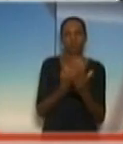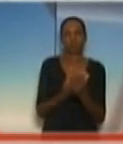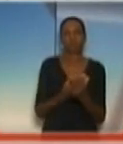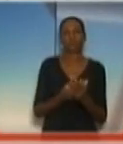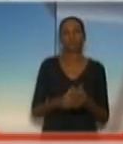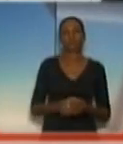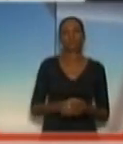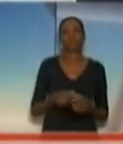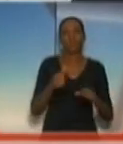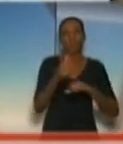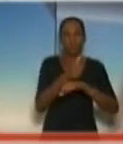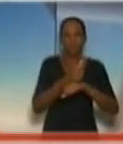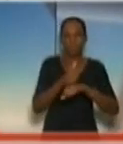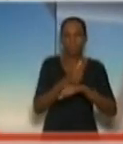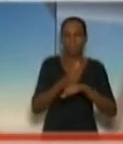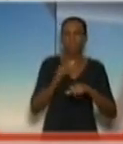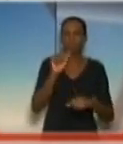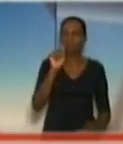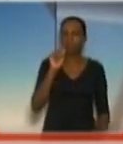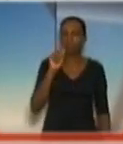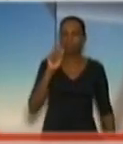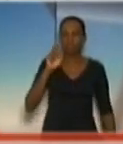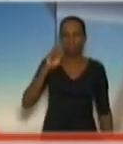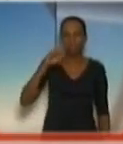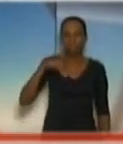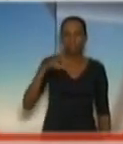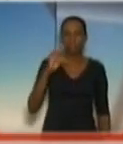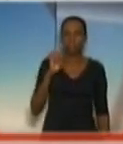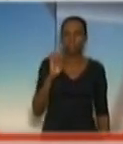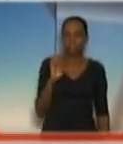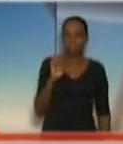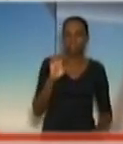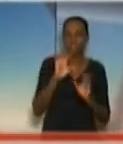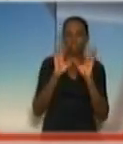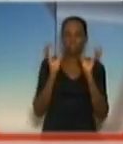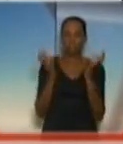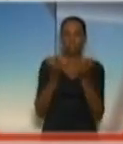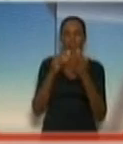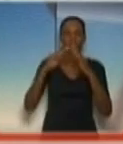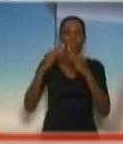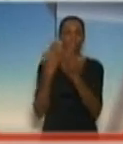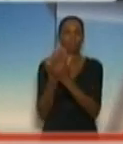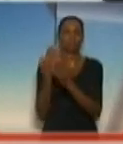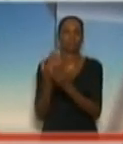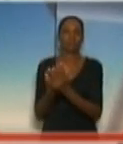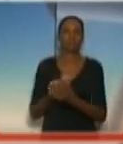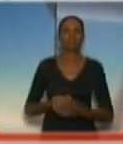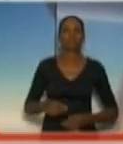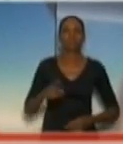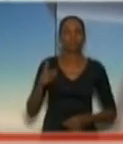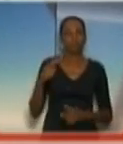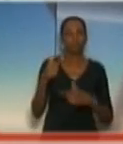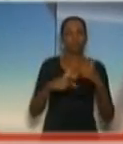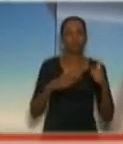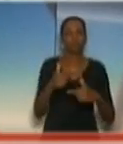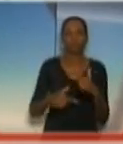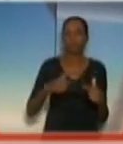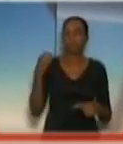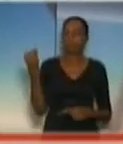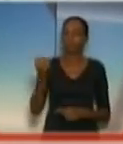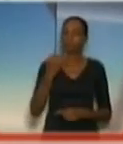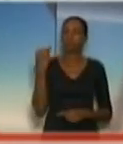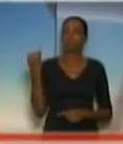carreira dos agentes de organização escolar. O agente de organização escolar tem uma função